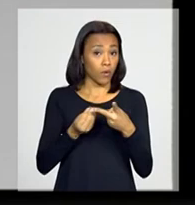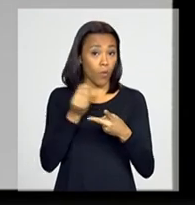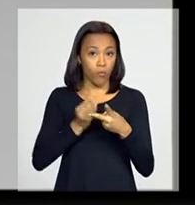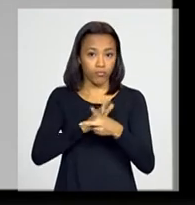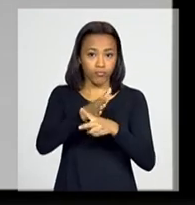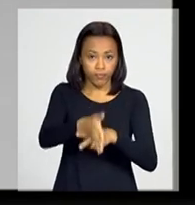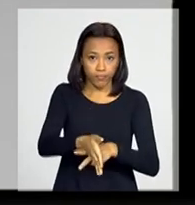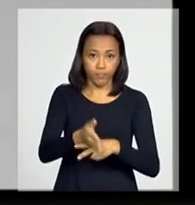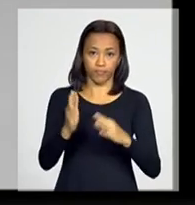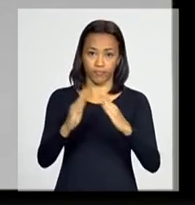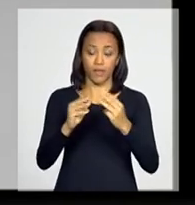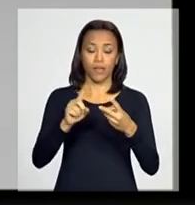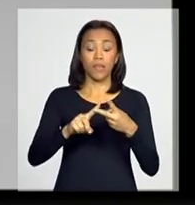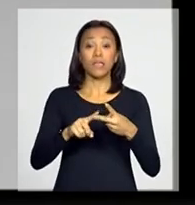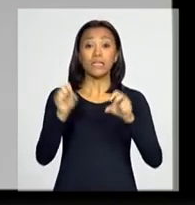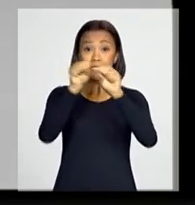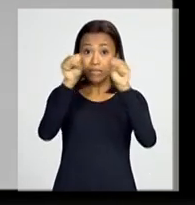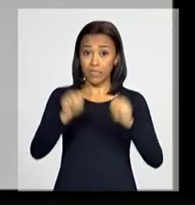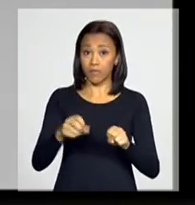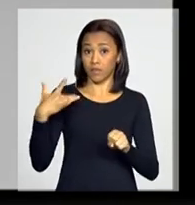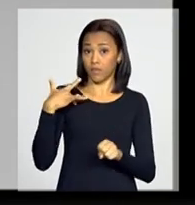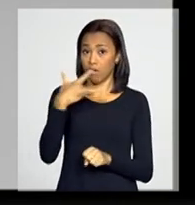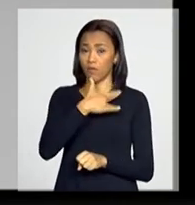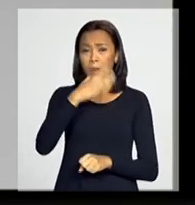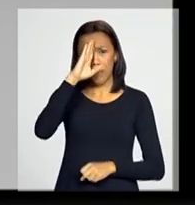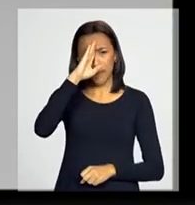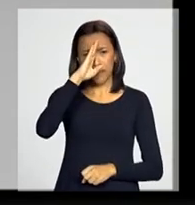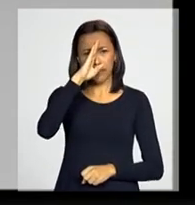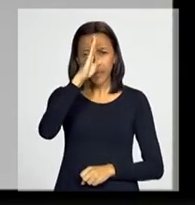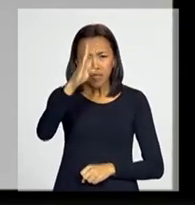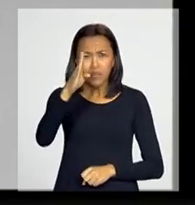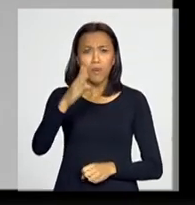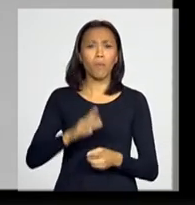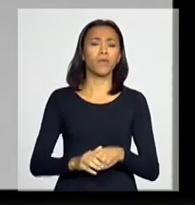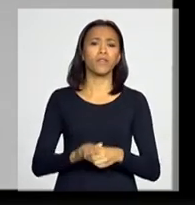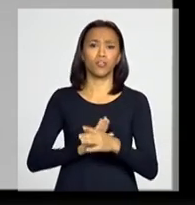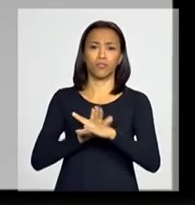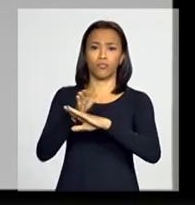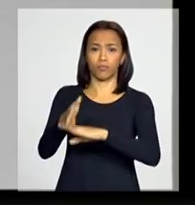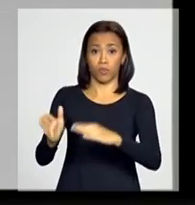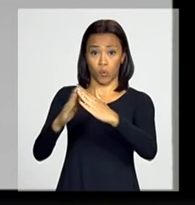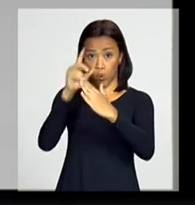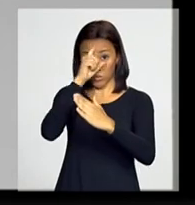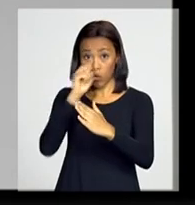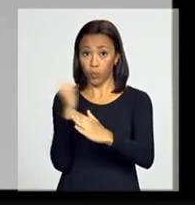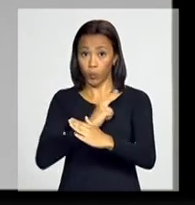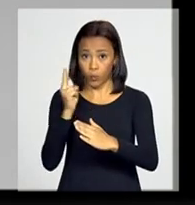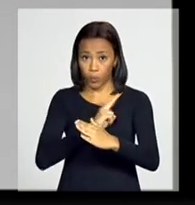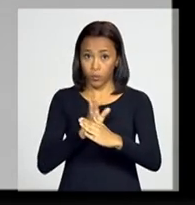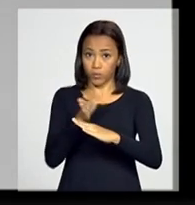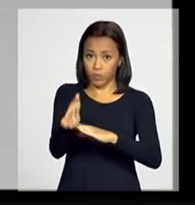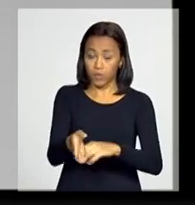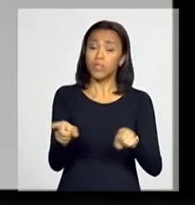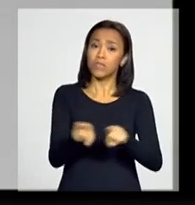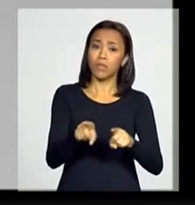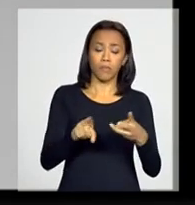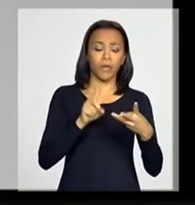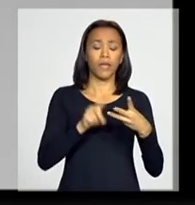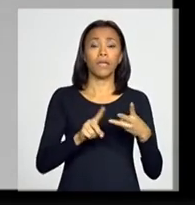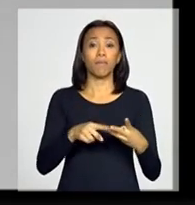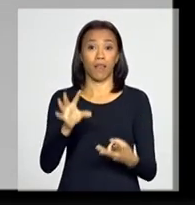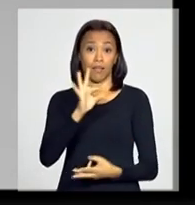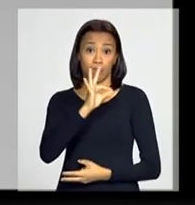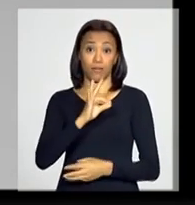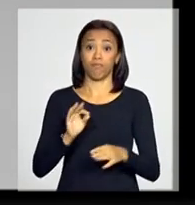entrada é o sistema de saúde principalmente por meio dos prontos-socorros e pelas delegacias